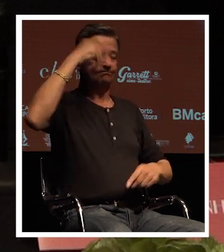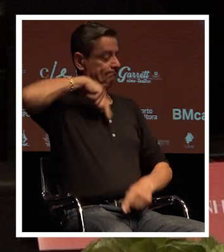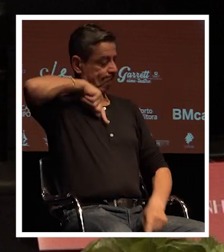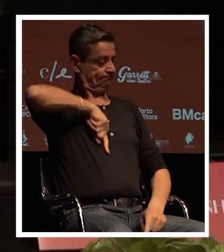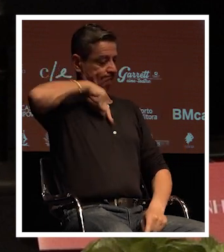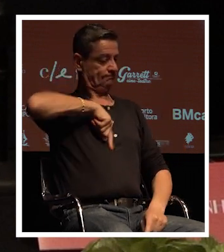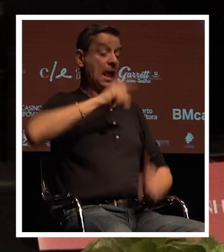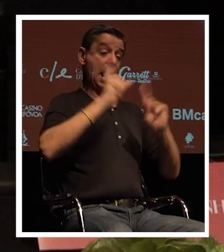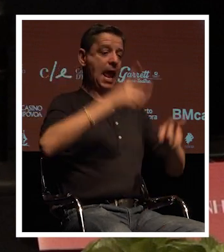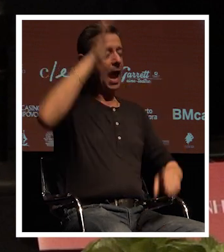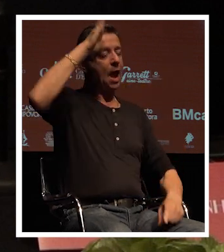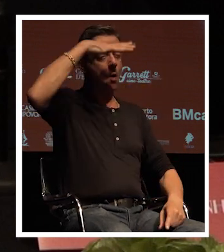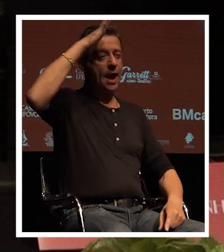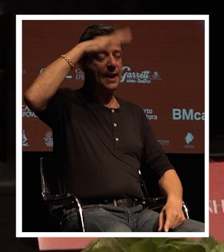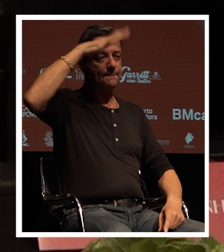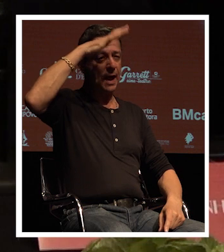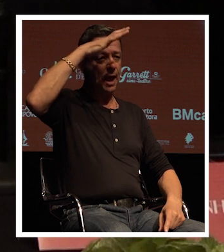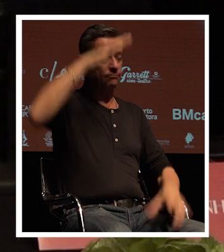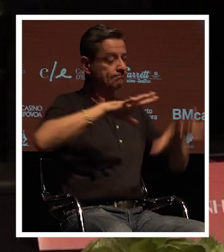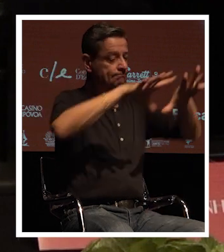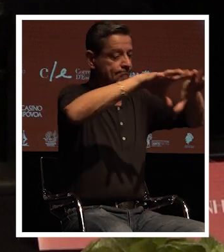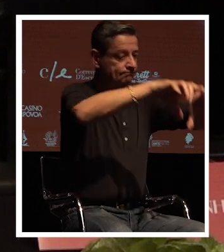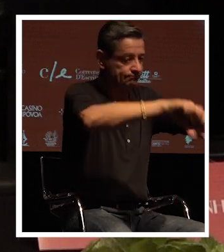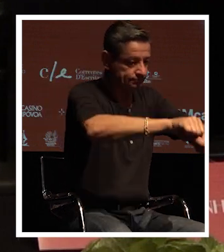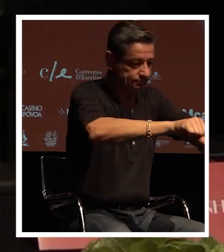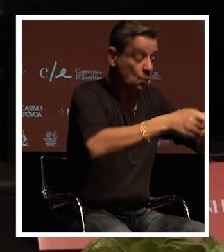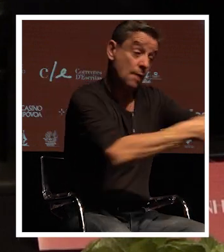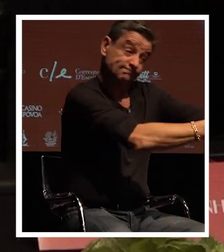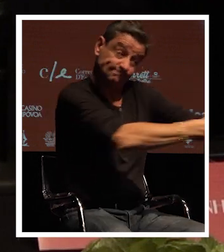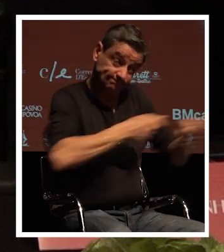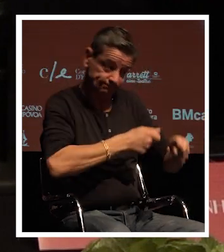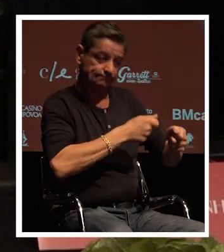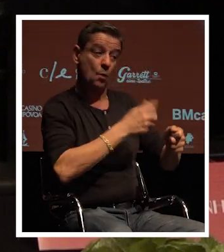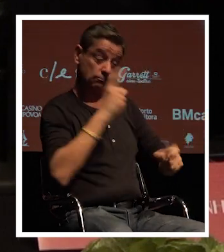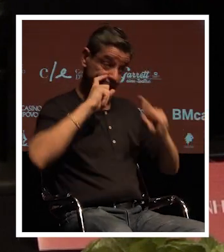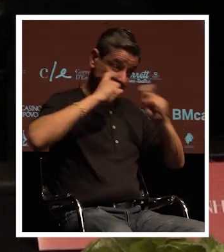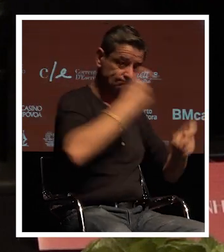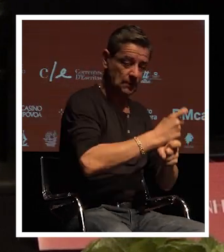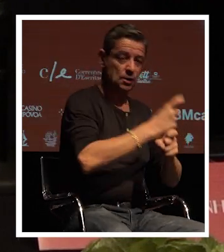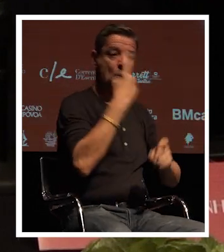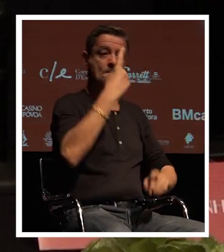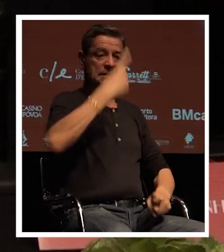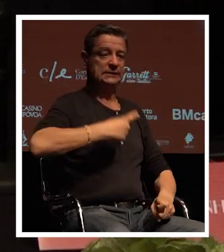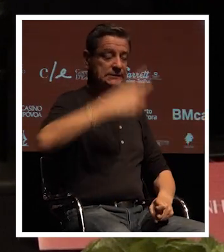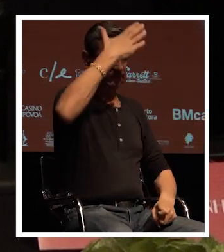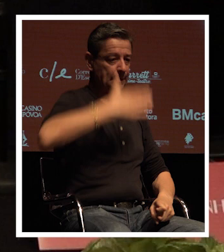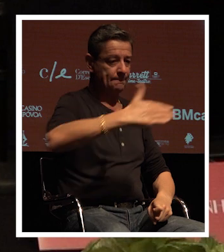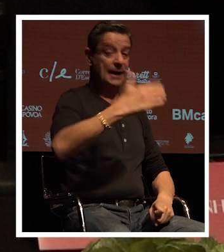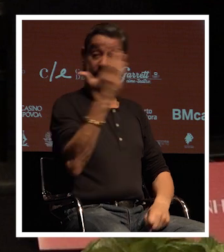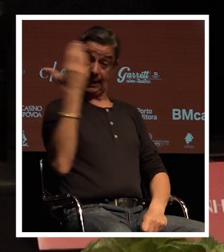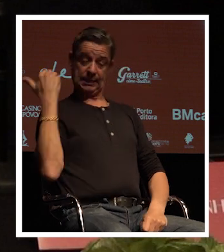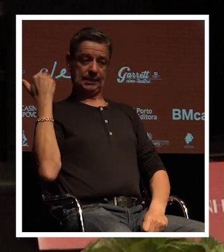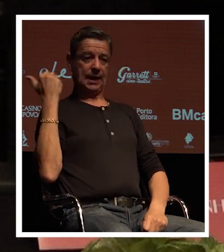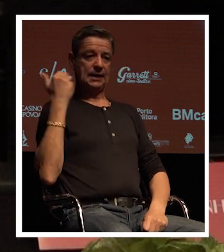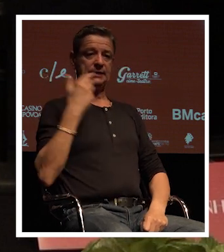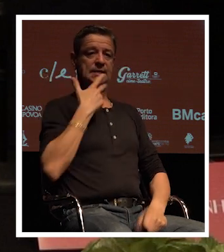é um animal que merece ser Domado com rédia curta há uma semana atrás enquanto Me debatia